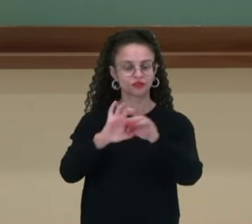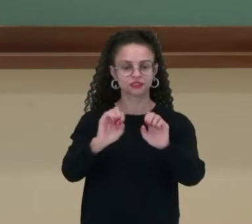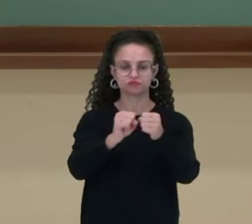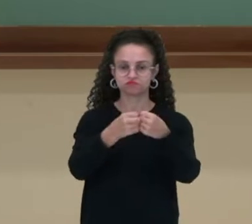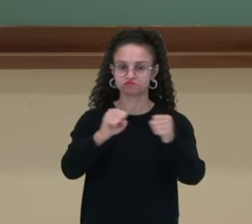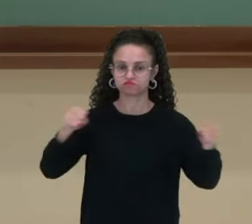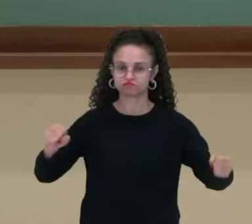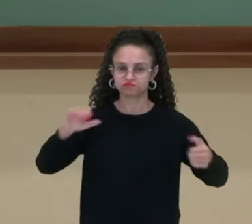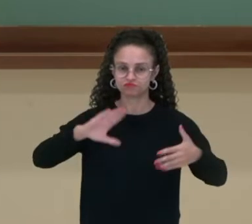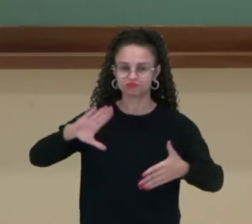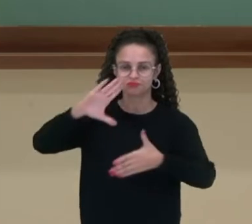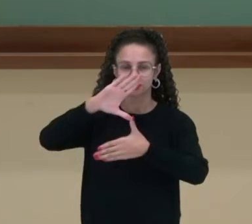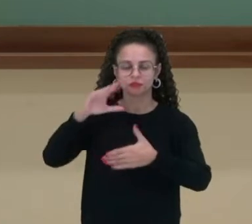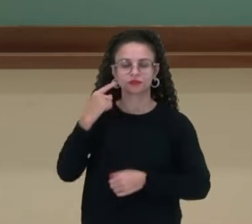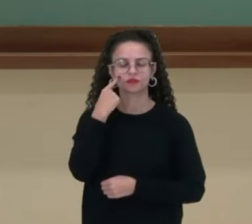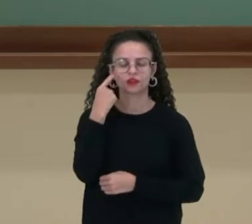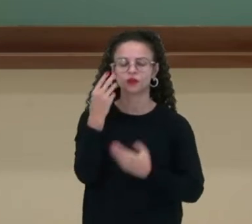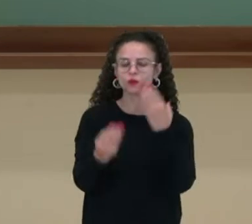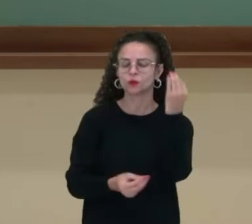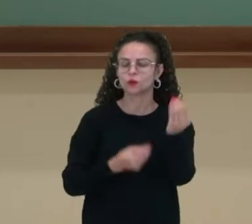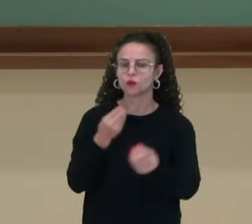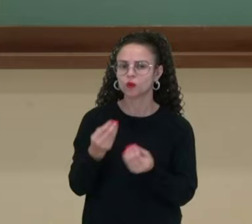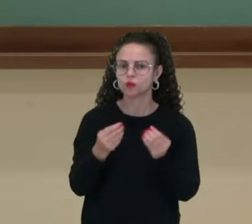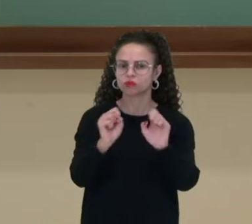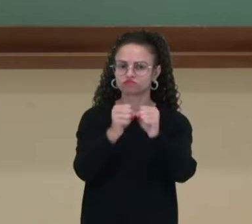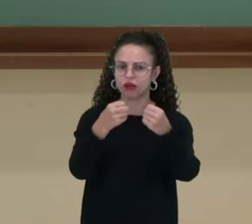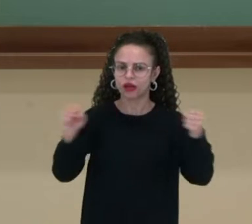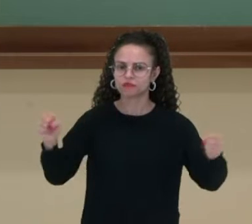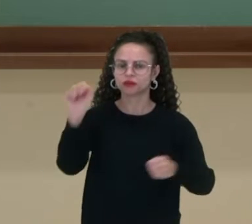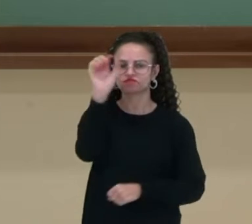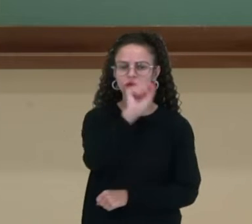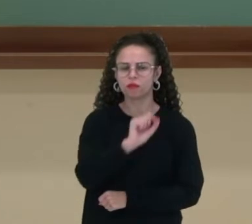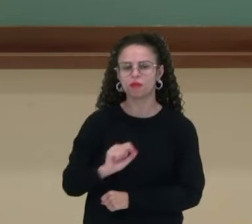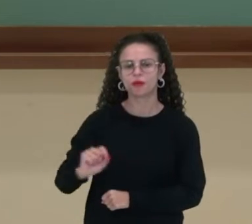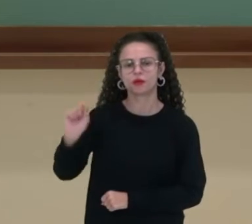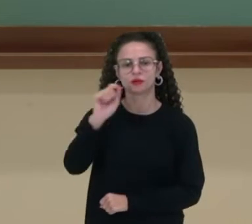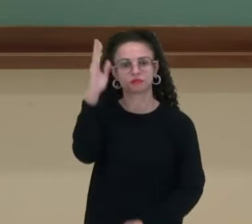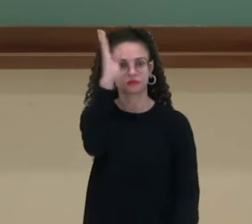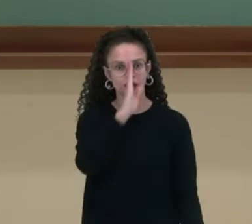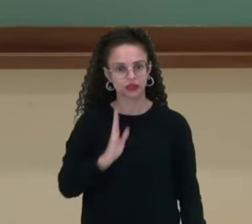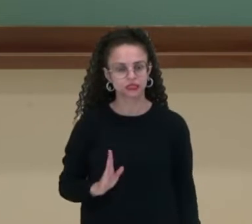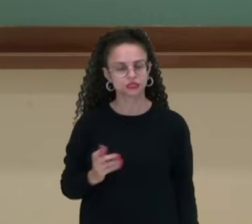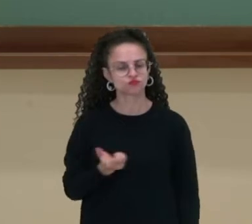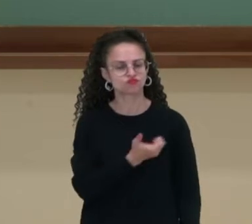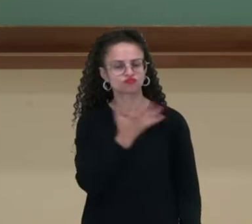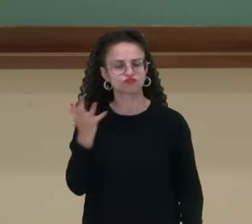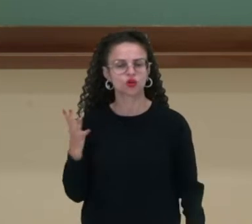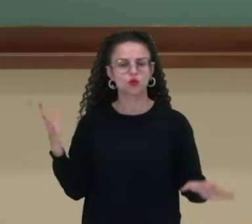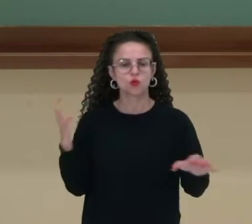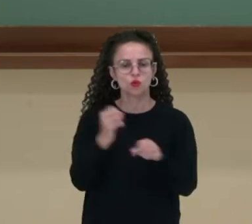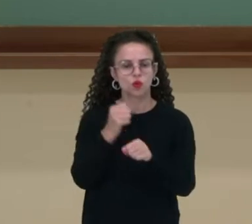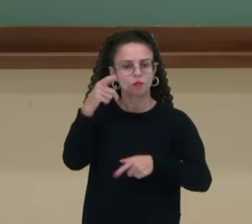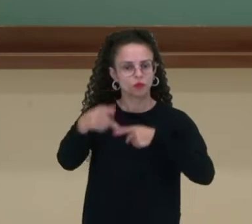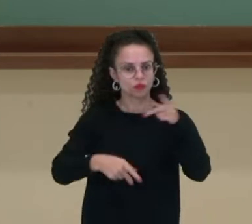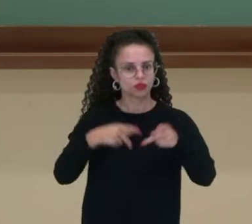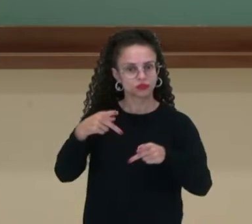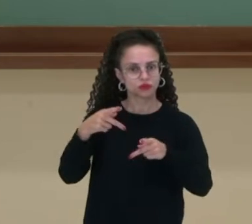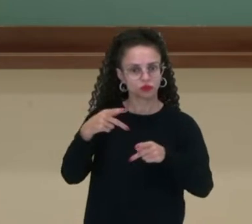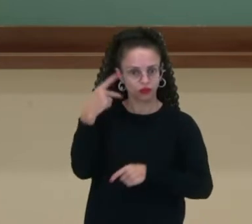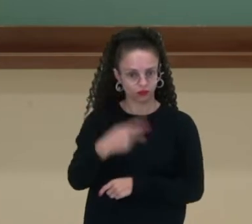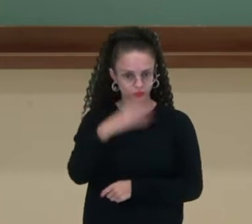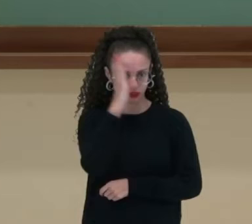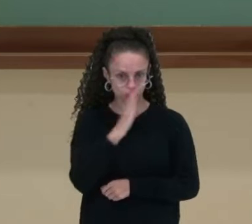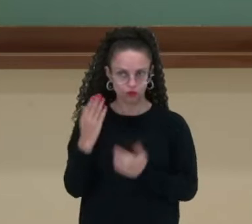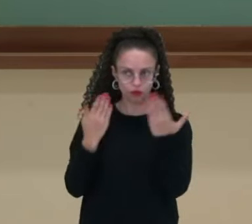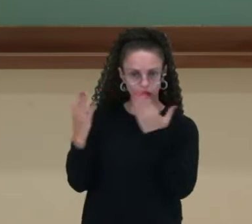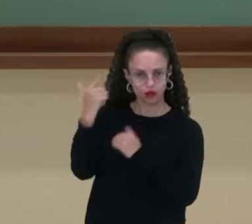vamos revisar, né, como que o Brasil se localiza no mundo, o tamanho populacional do nosso país, comparado com outros países,